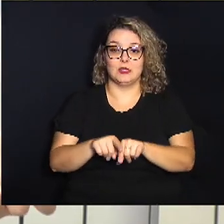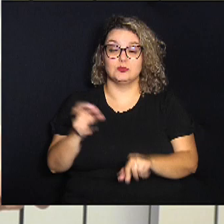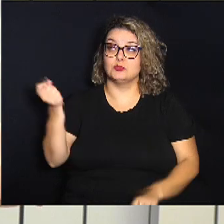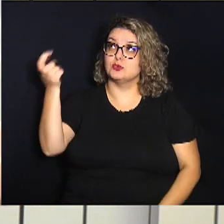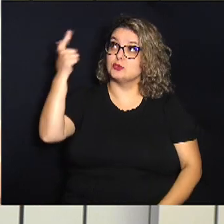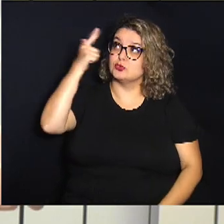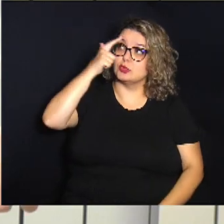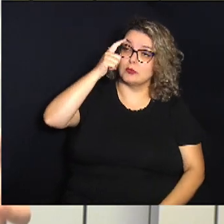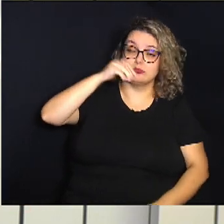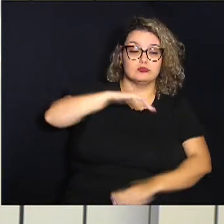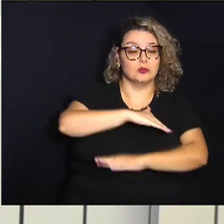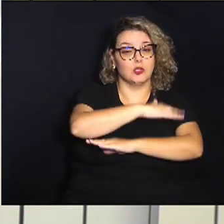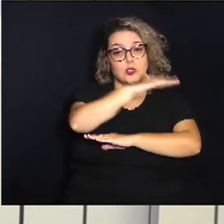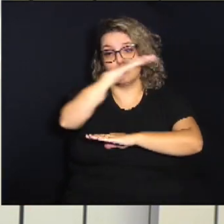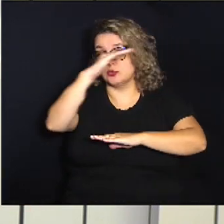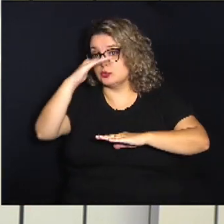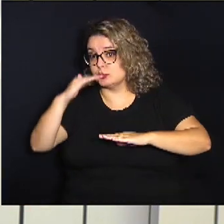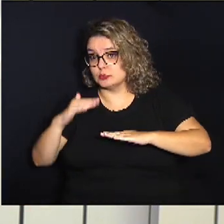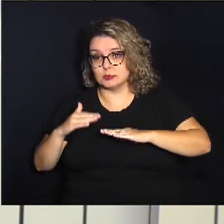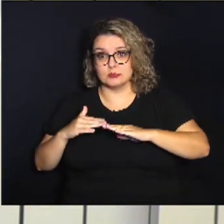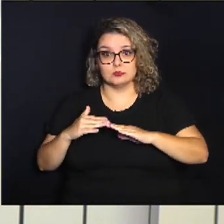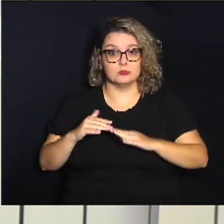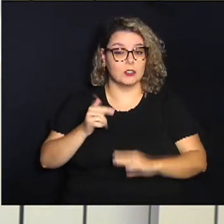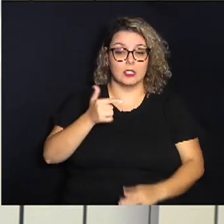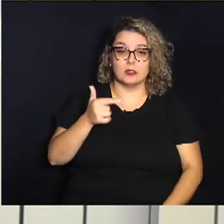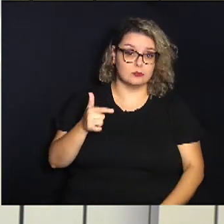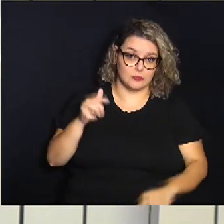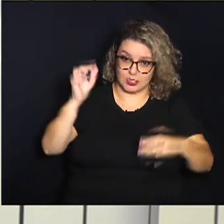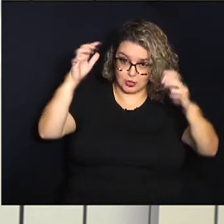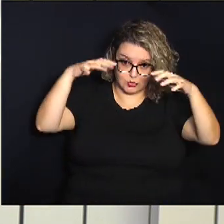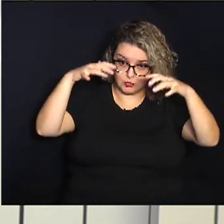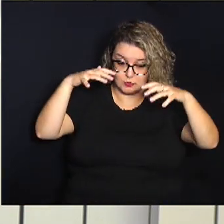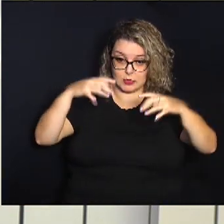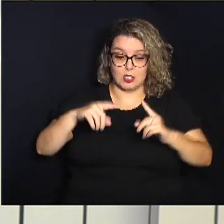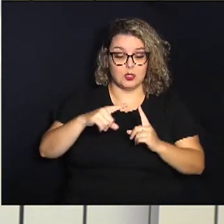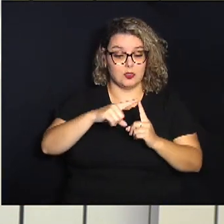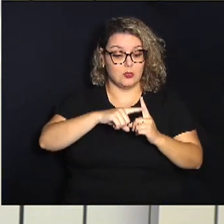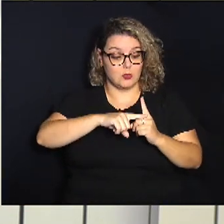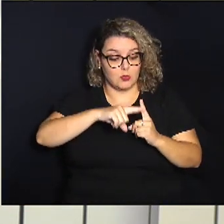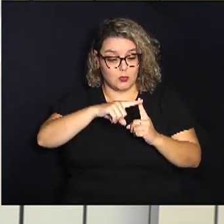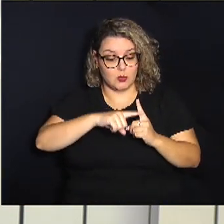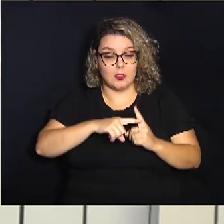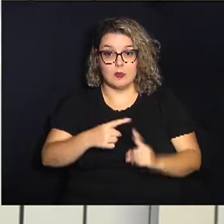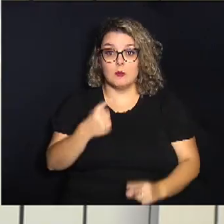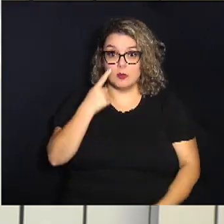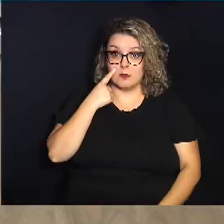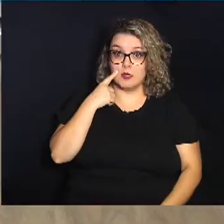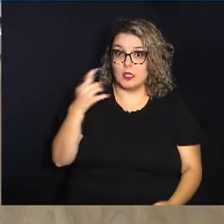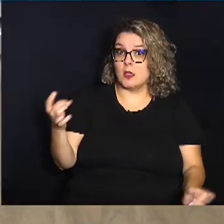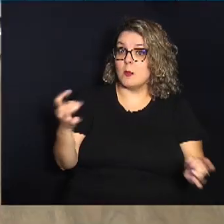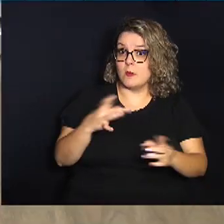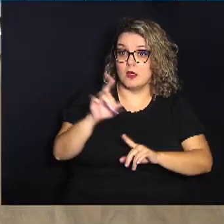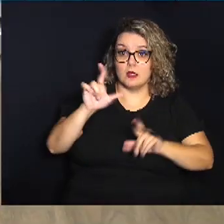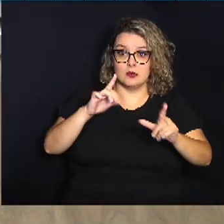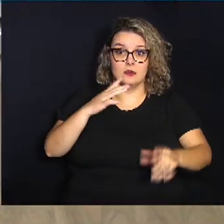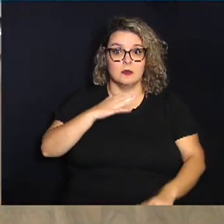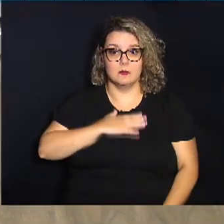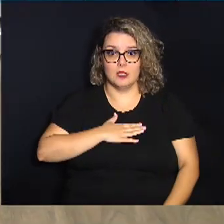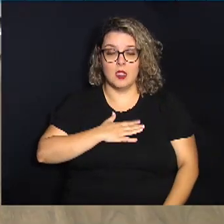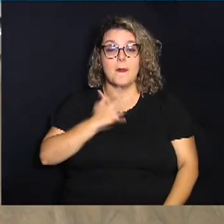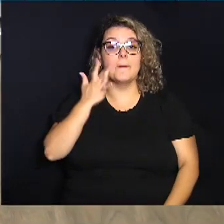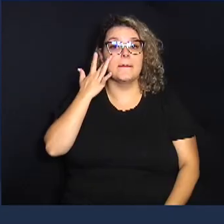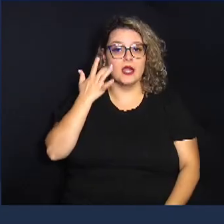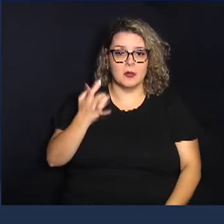aparecendo durante todo o dia e não deve chover. Sobre as temperaturas, vamos lá, porque elas já estão aqui na minha tela. Para